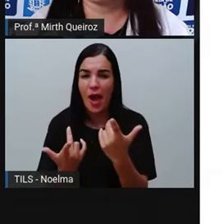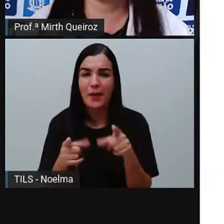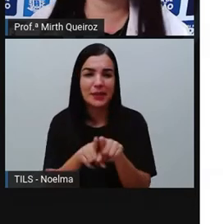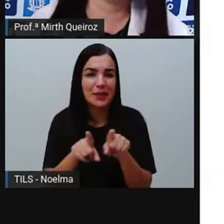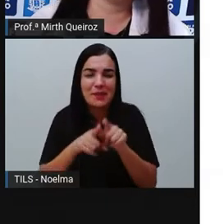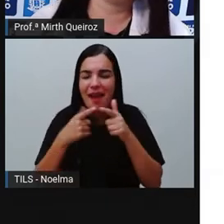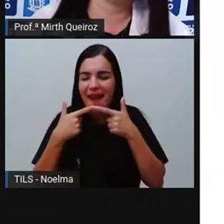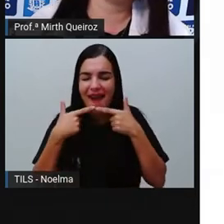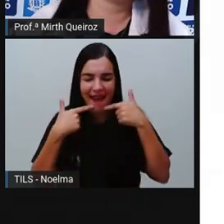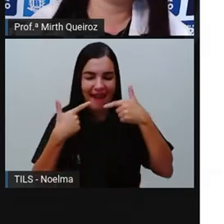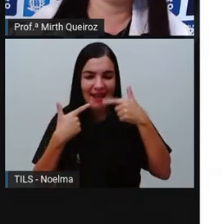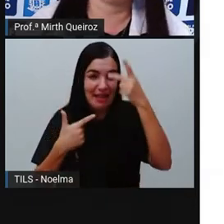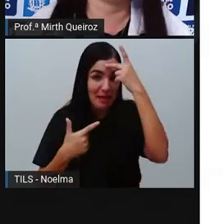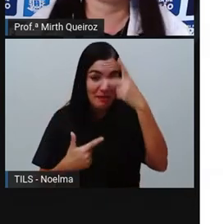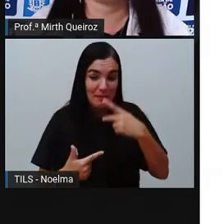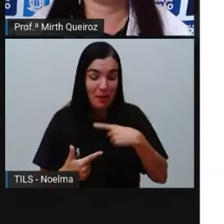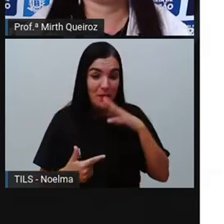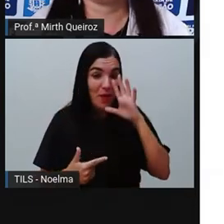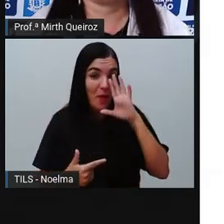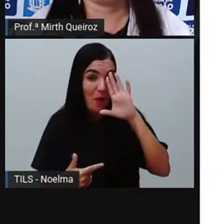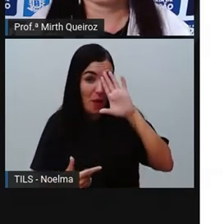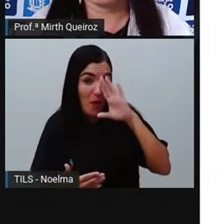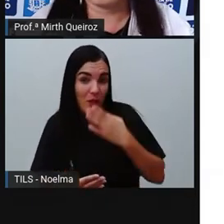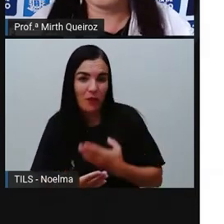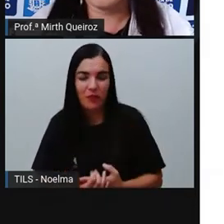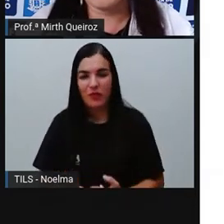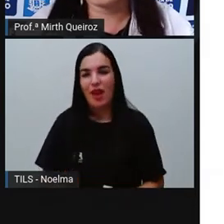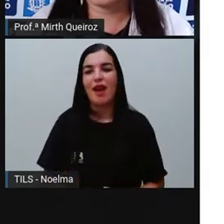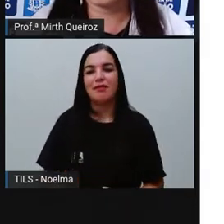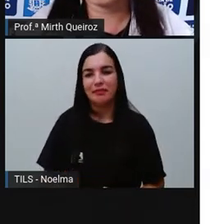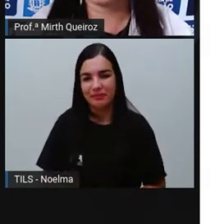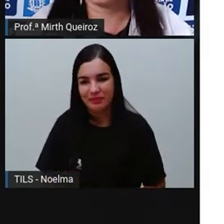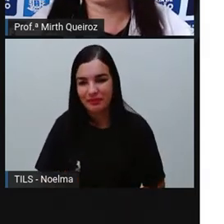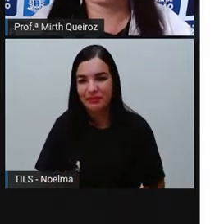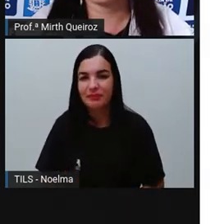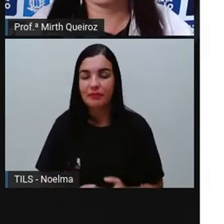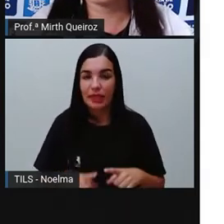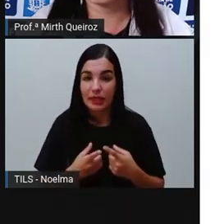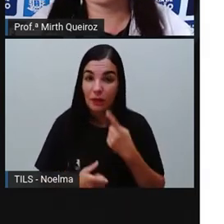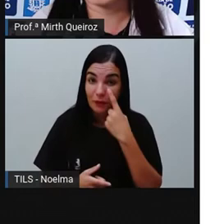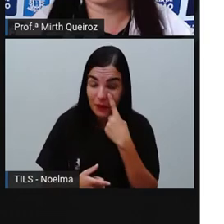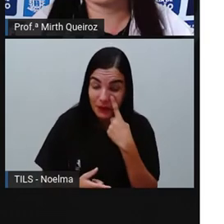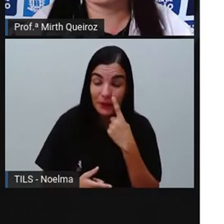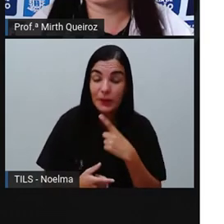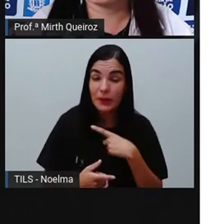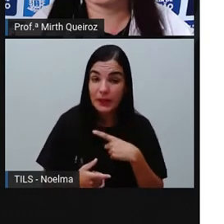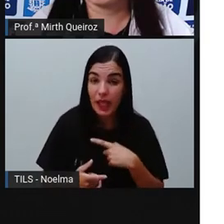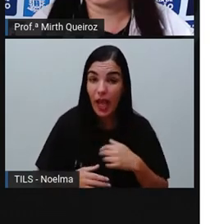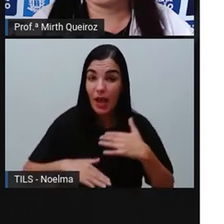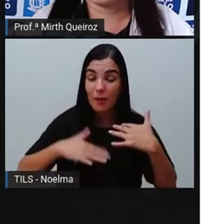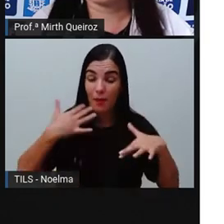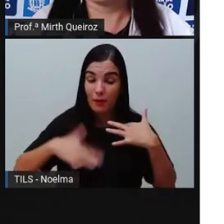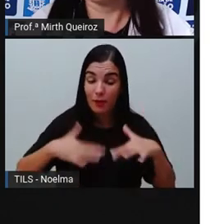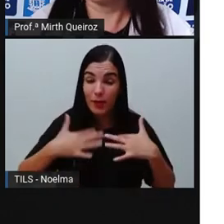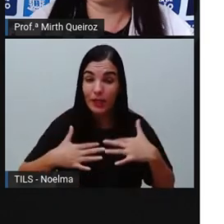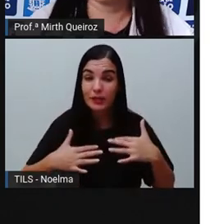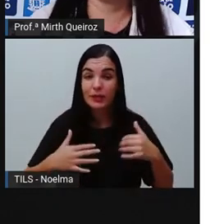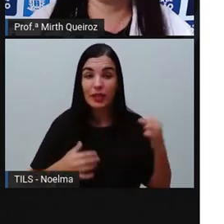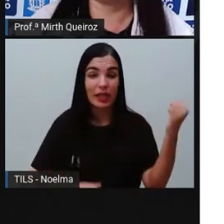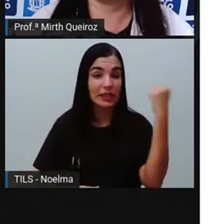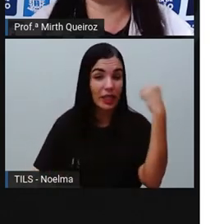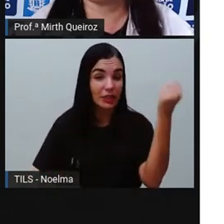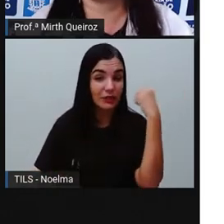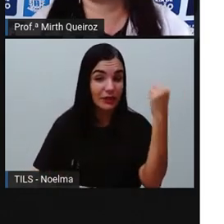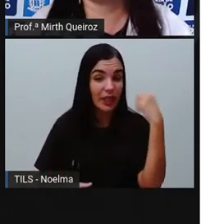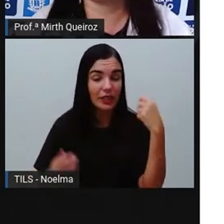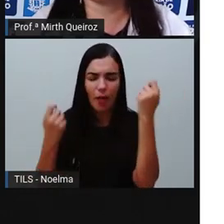a autoconfiança. Olha aí, a atividade física, essa prática de atividade física, ela vai ajudar